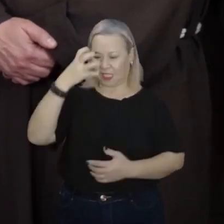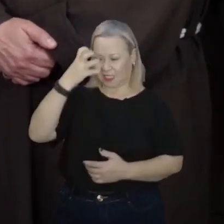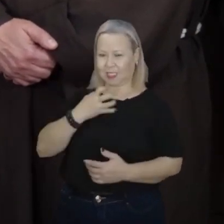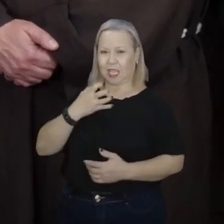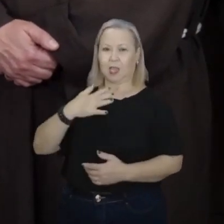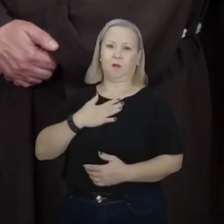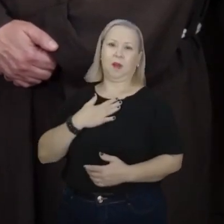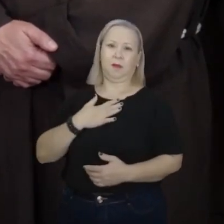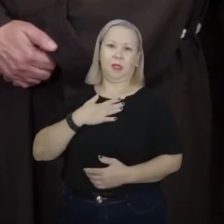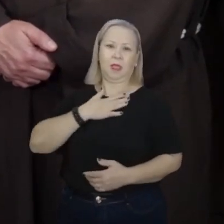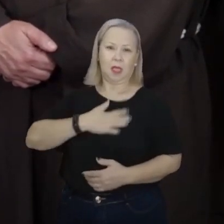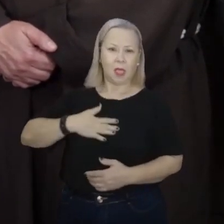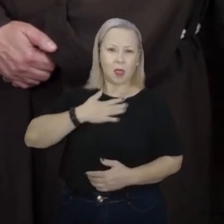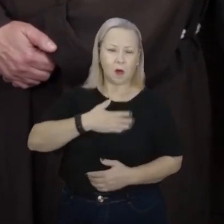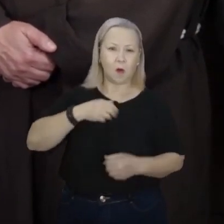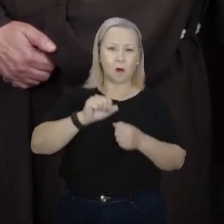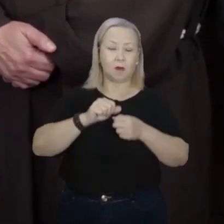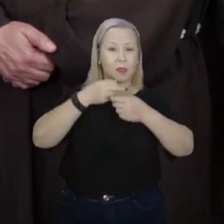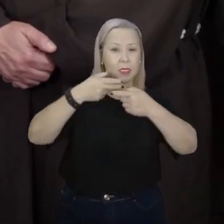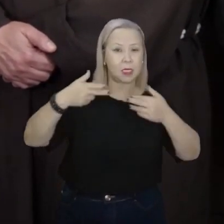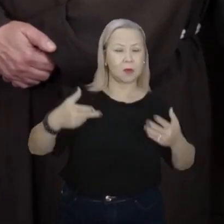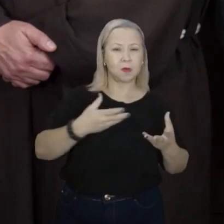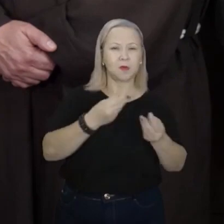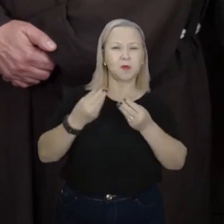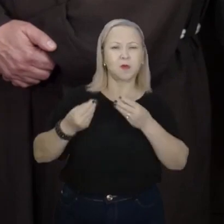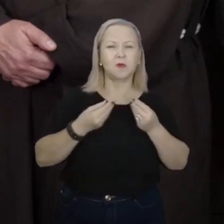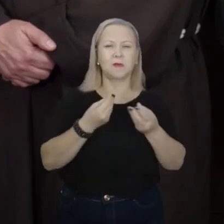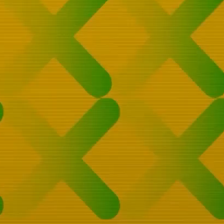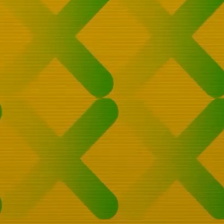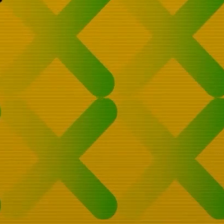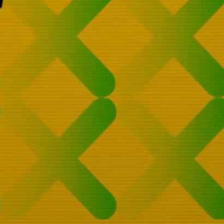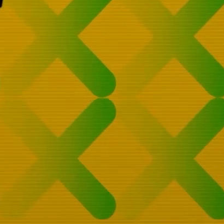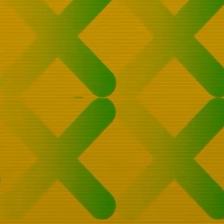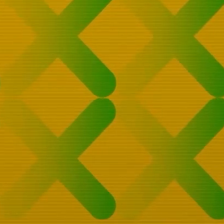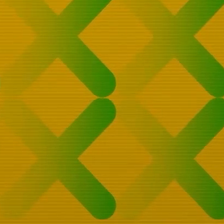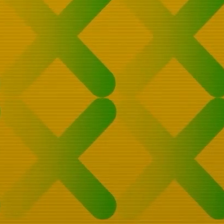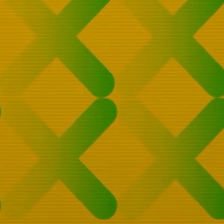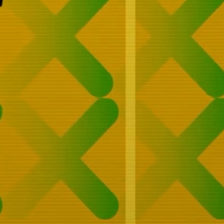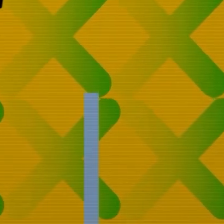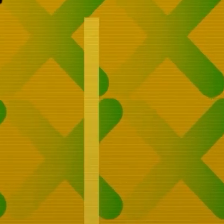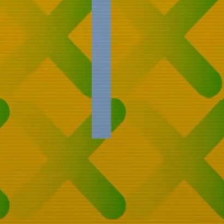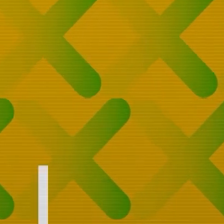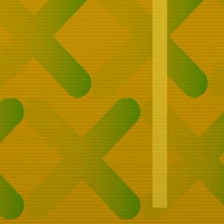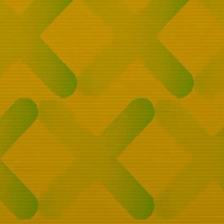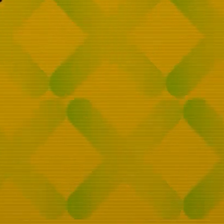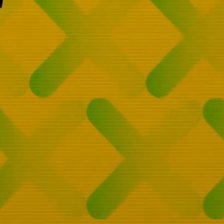de fazer as coisas com muito, mas com muita verdade dentro de mim.